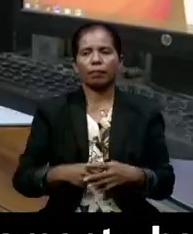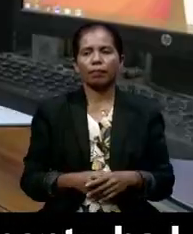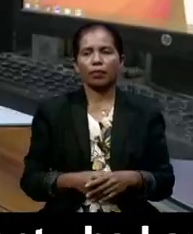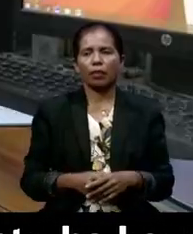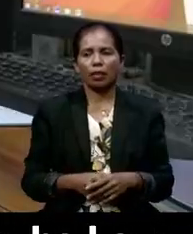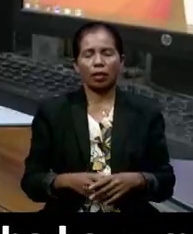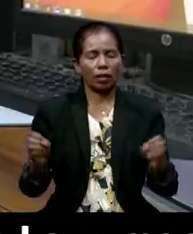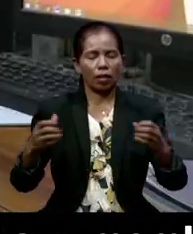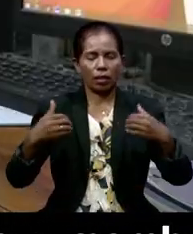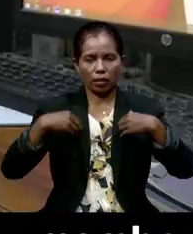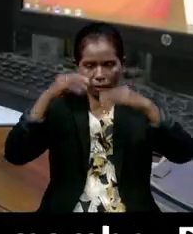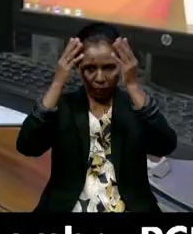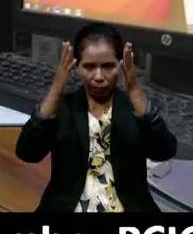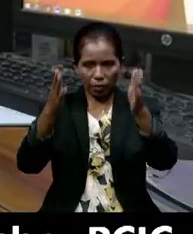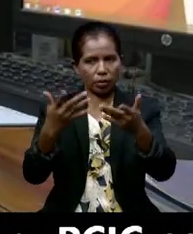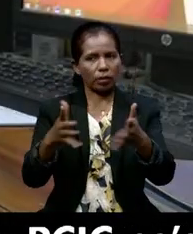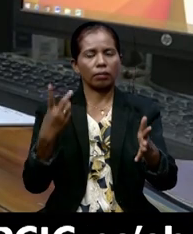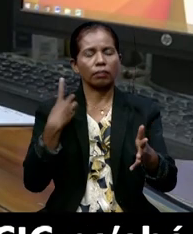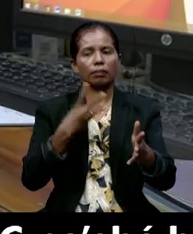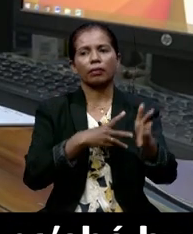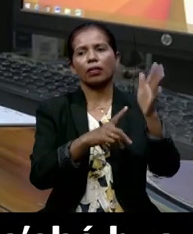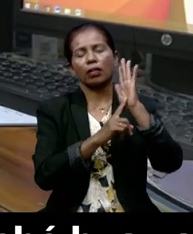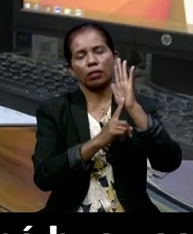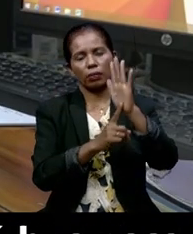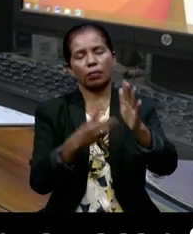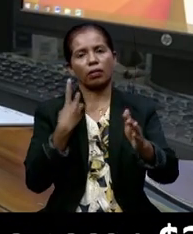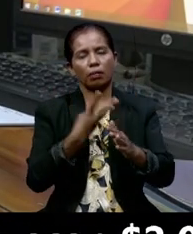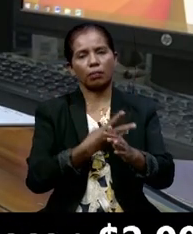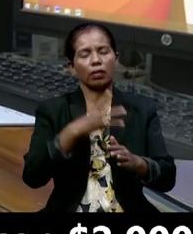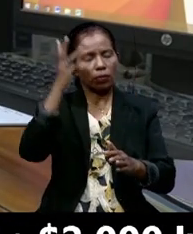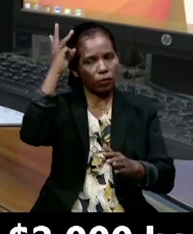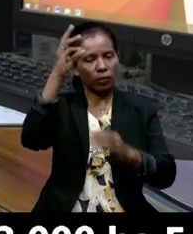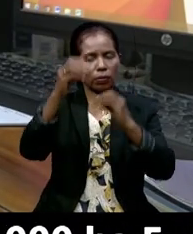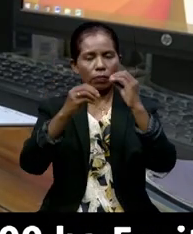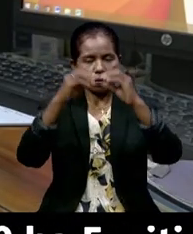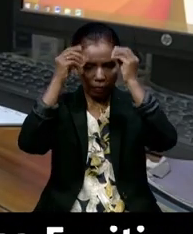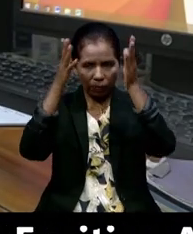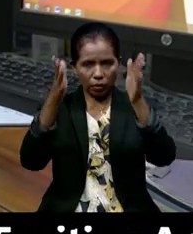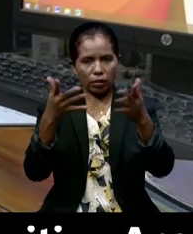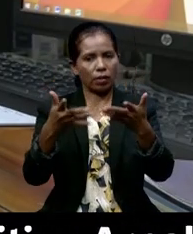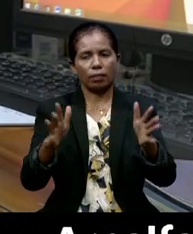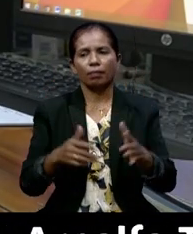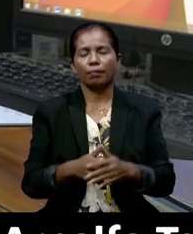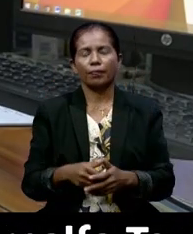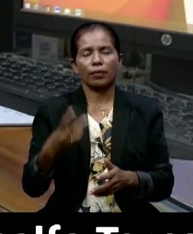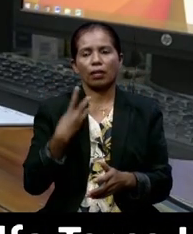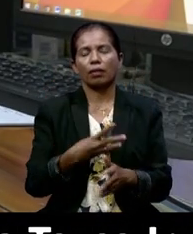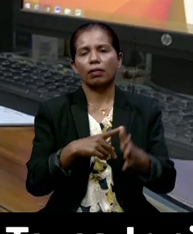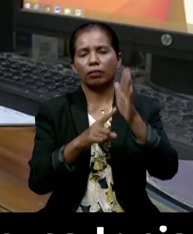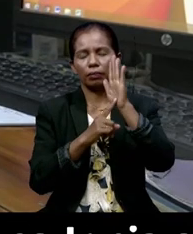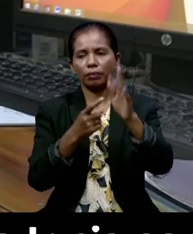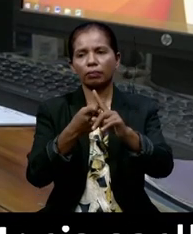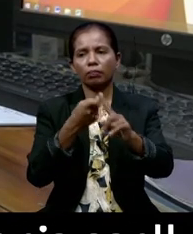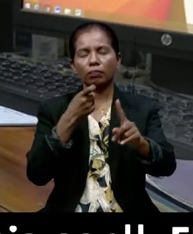menos professor ou mais professor, e a minha toa a minha preocupação com a menos professor. A minha toa tan